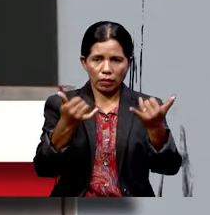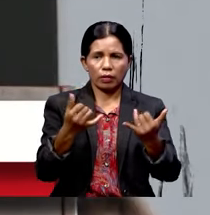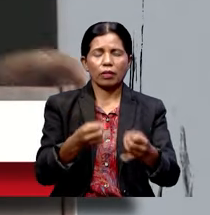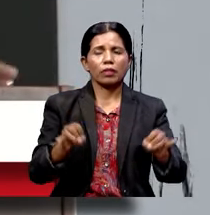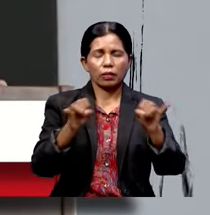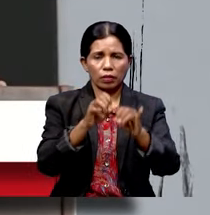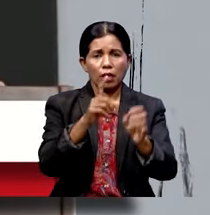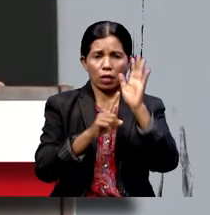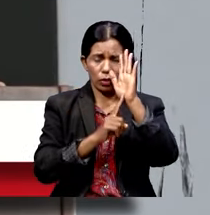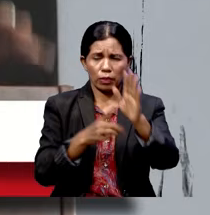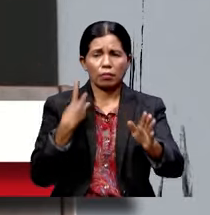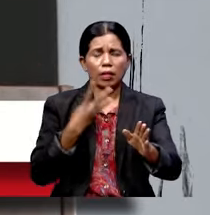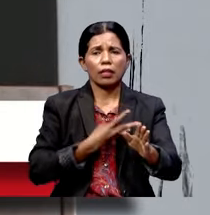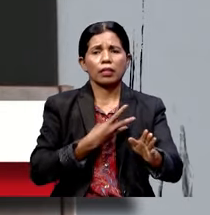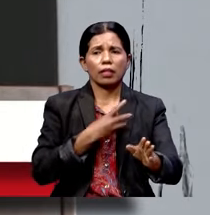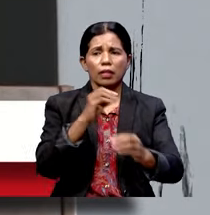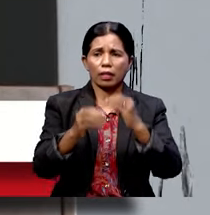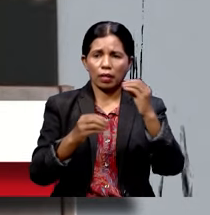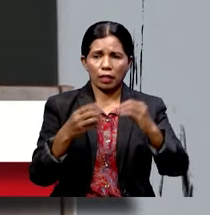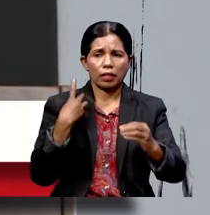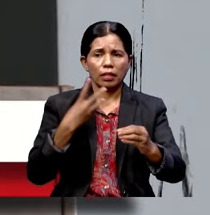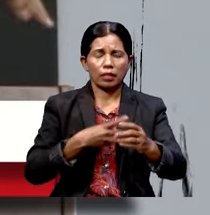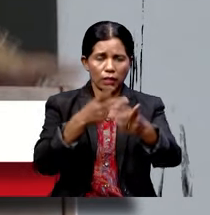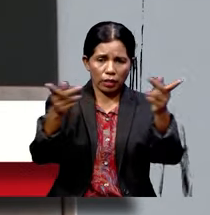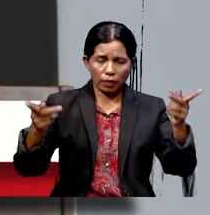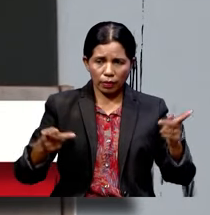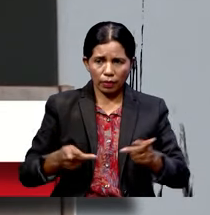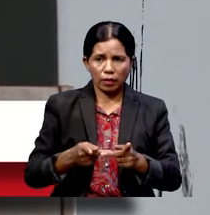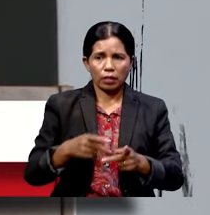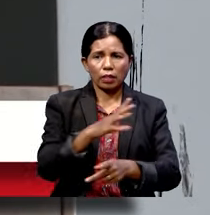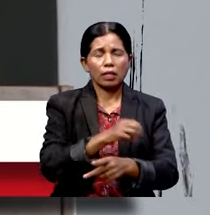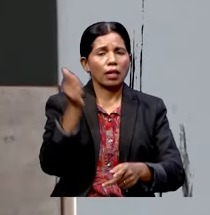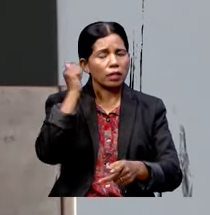estatística tudo mais, isto é que ia a contexto asiático,